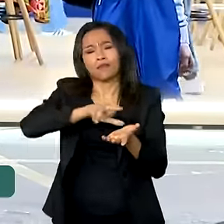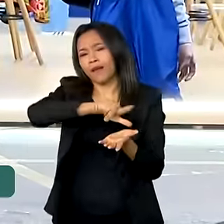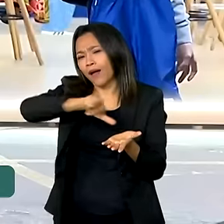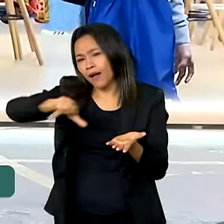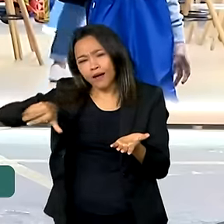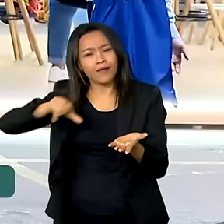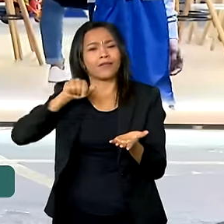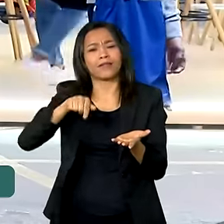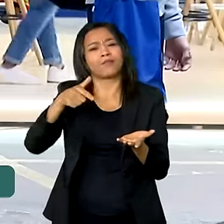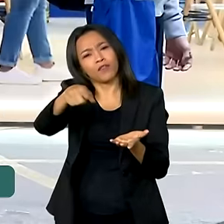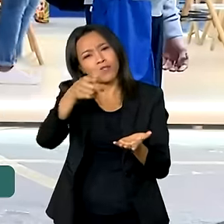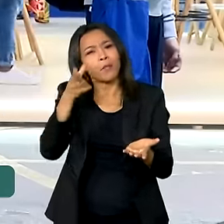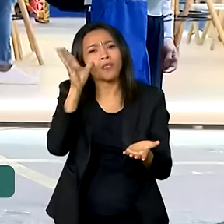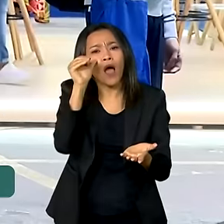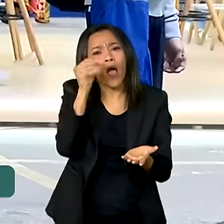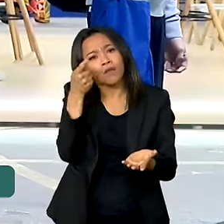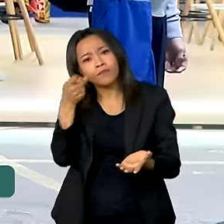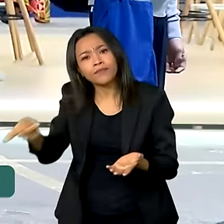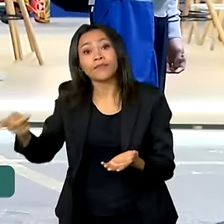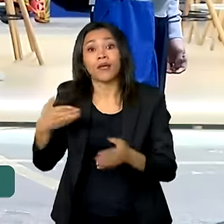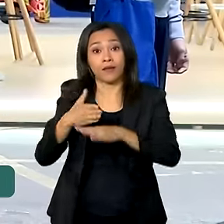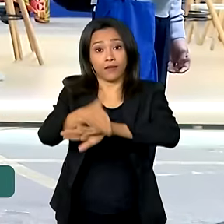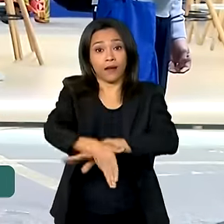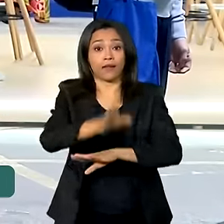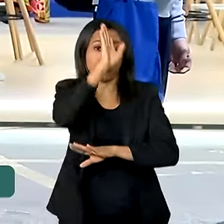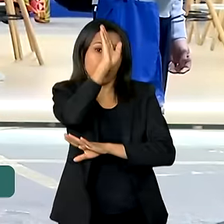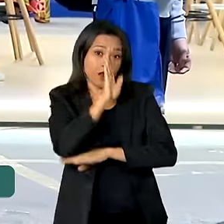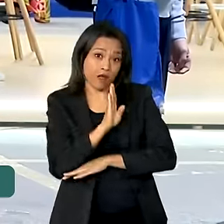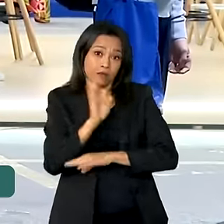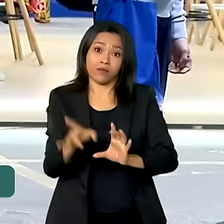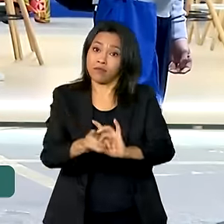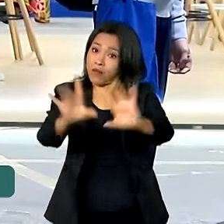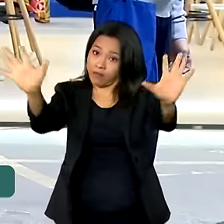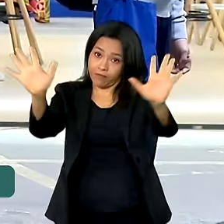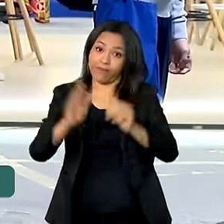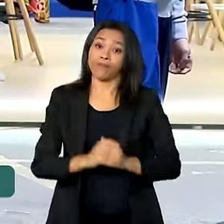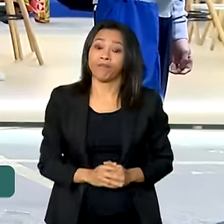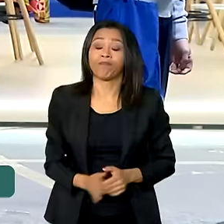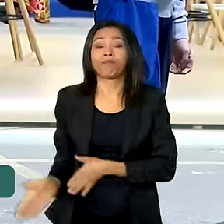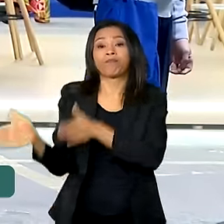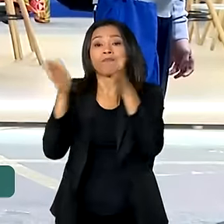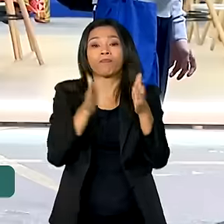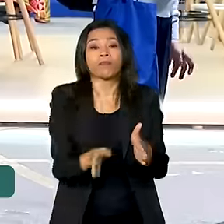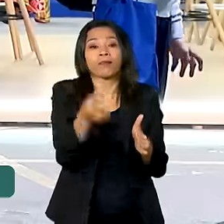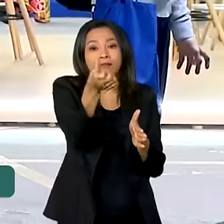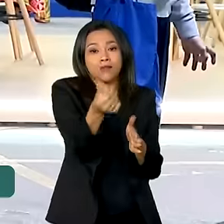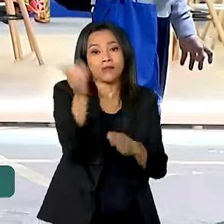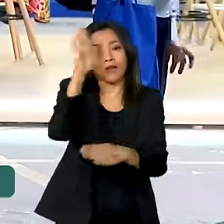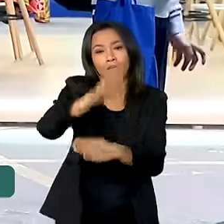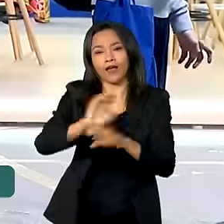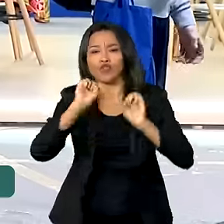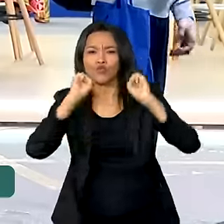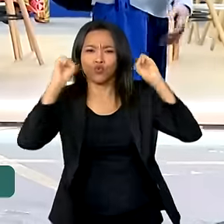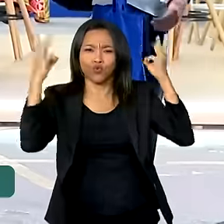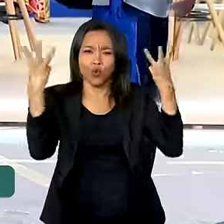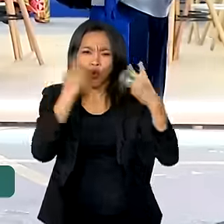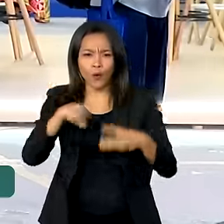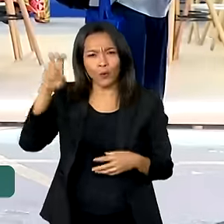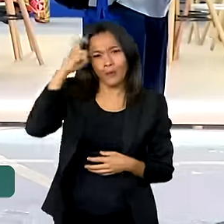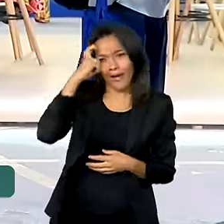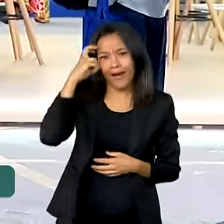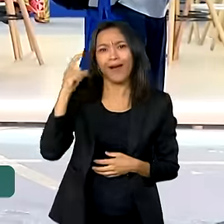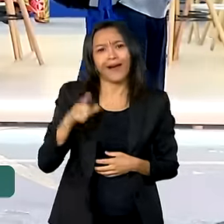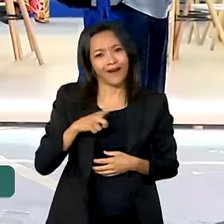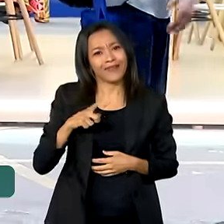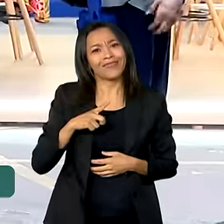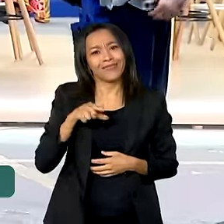que o público possa conferir. A entrada é gratuita e livre à população. A partir das 18h acontece o show cultural, que tem encerrado aí